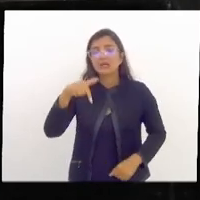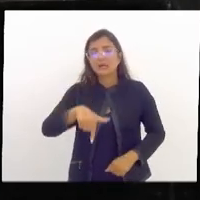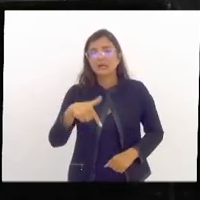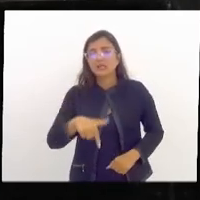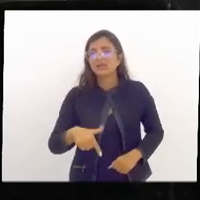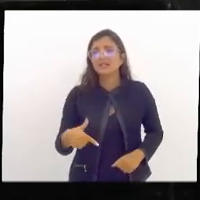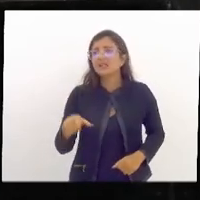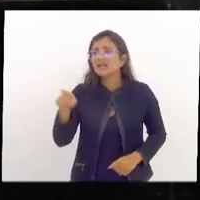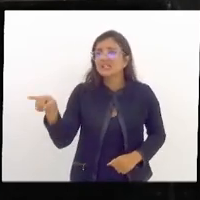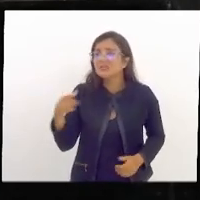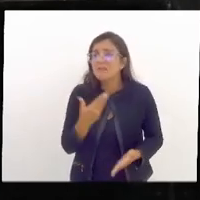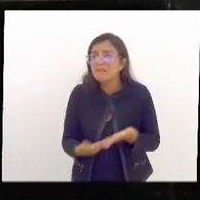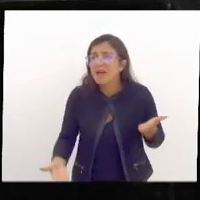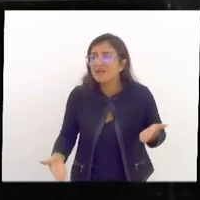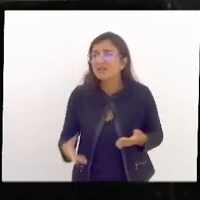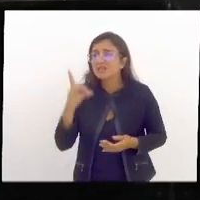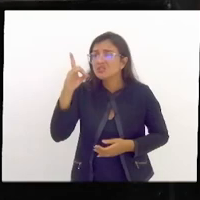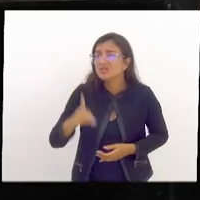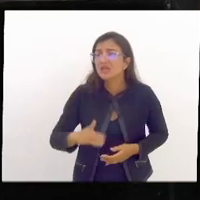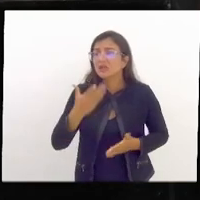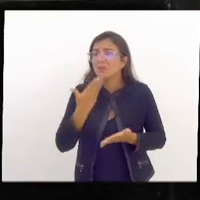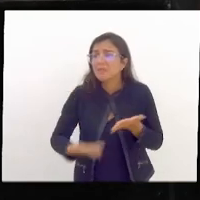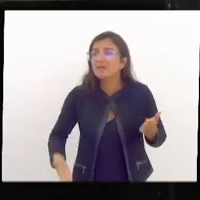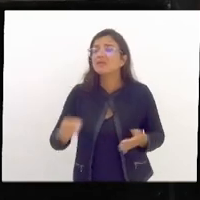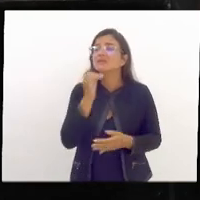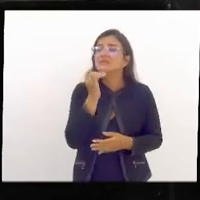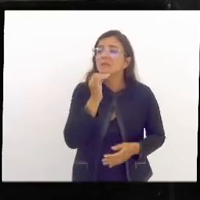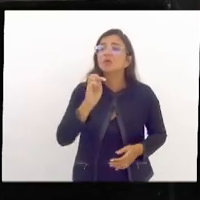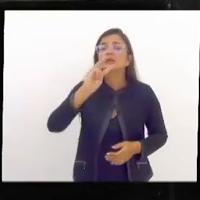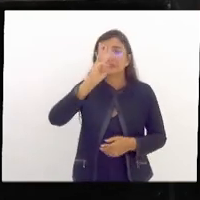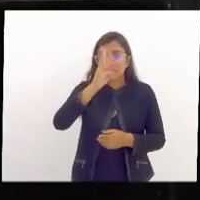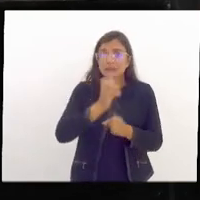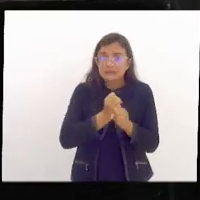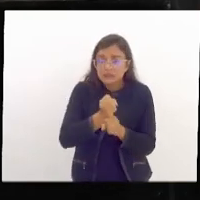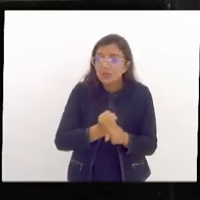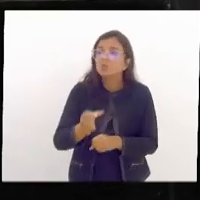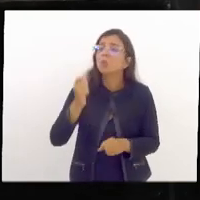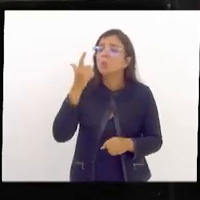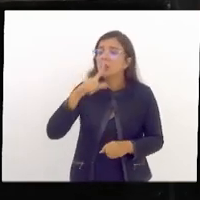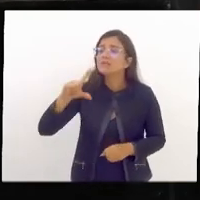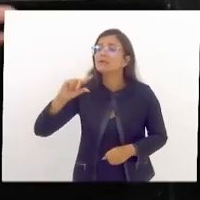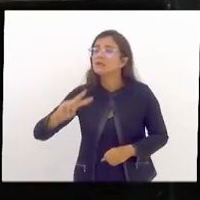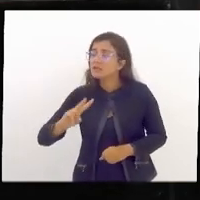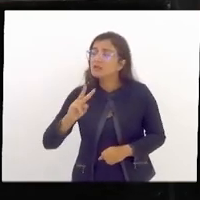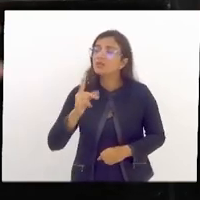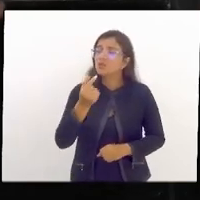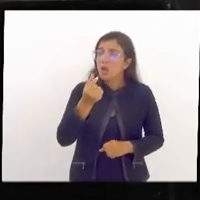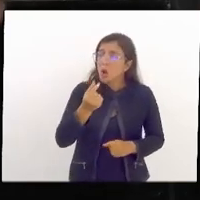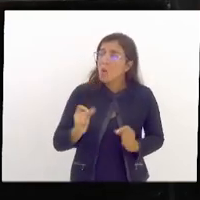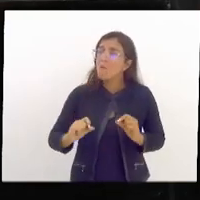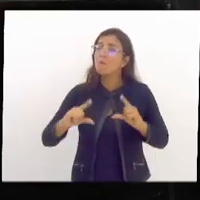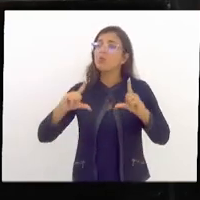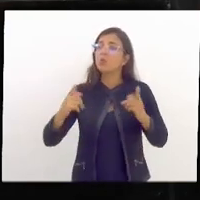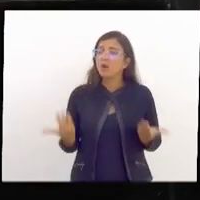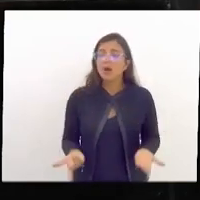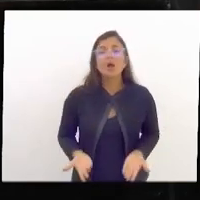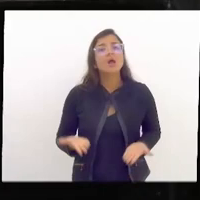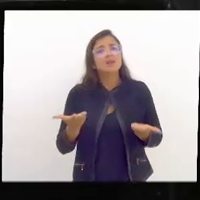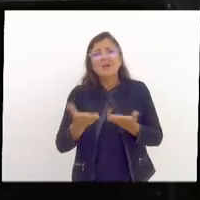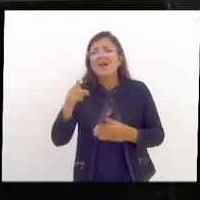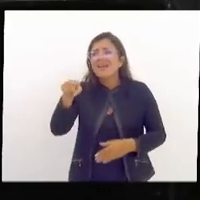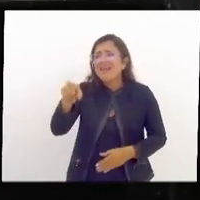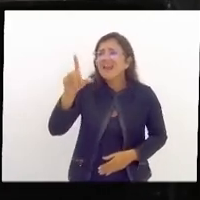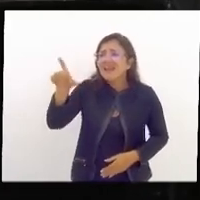terão perderão outros direitos, como o triênio, né? Então, por que que o ex-deputado já aposentado